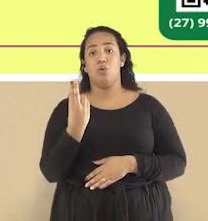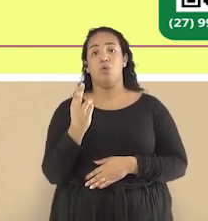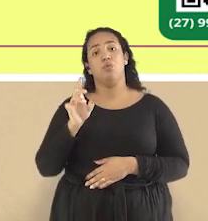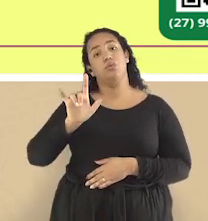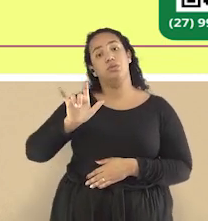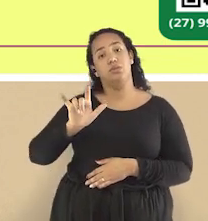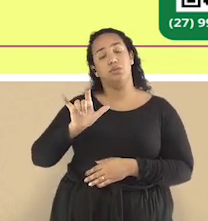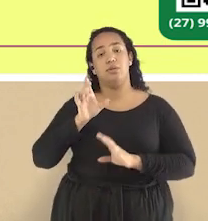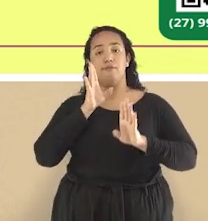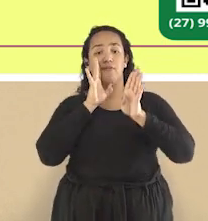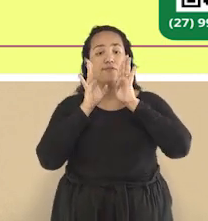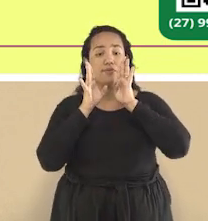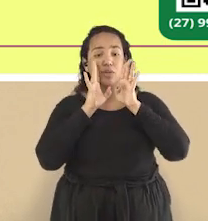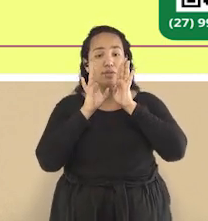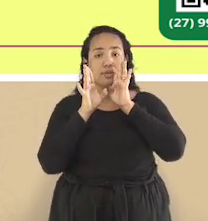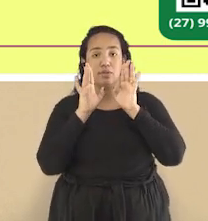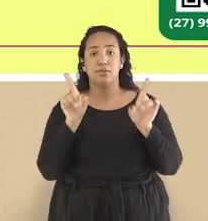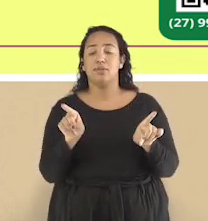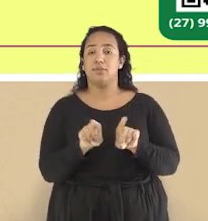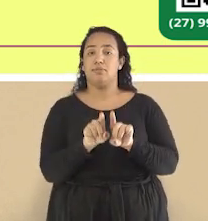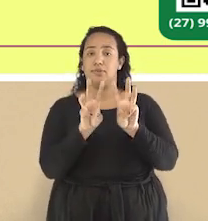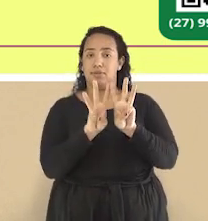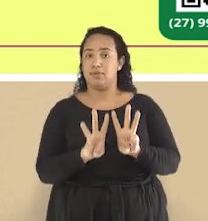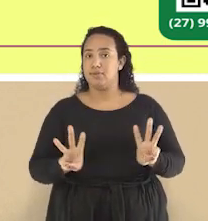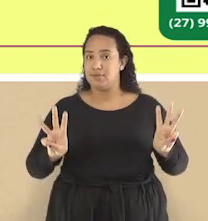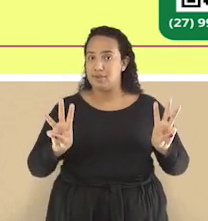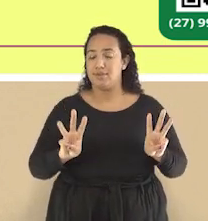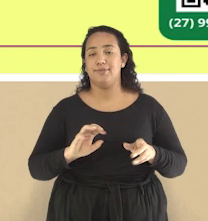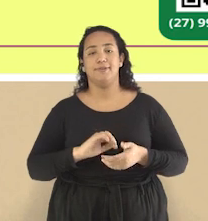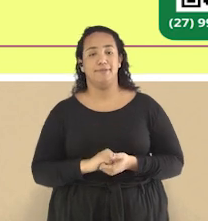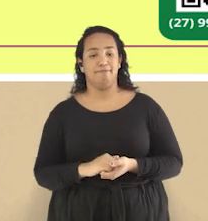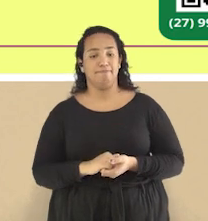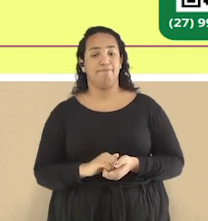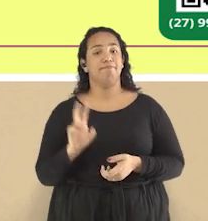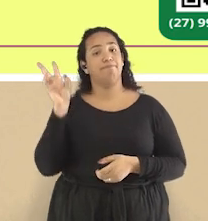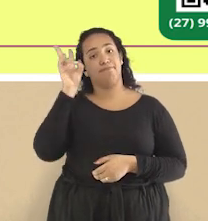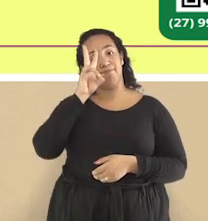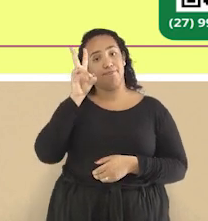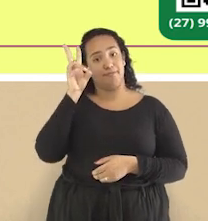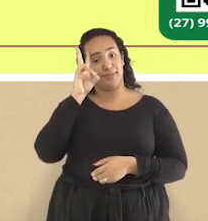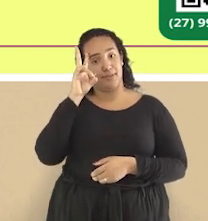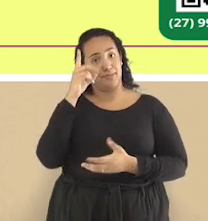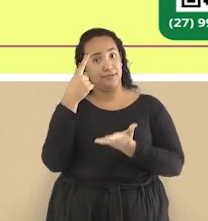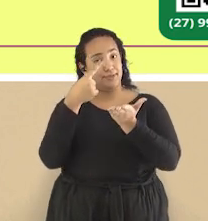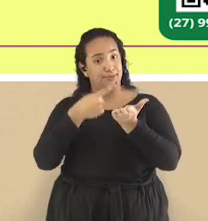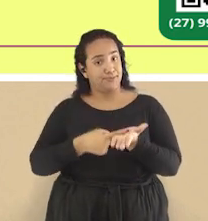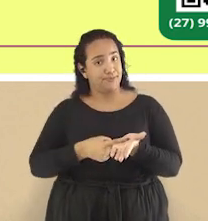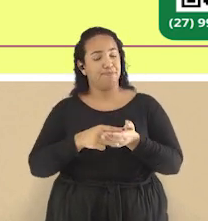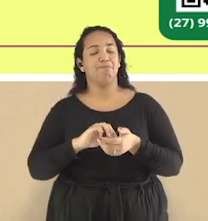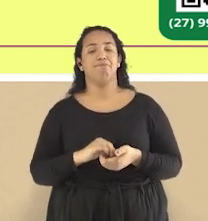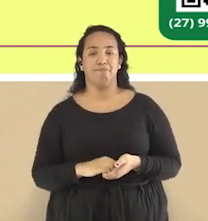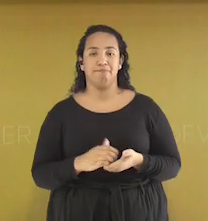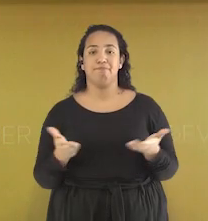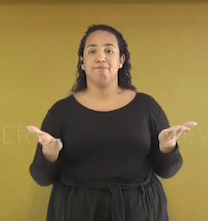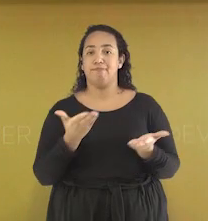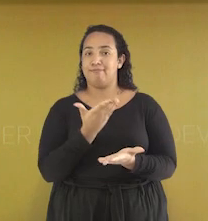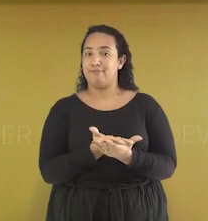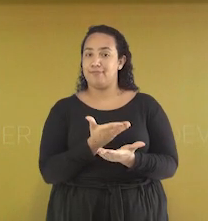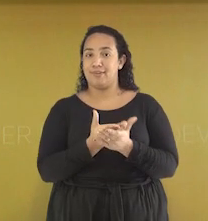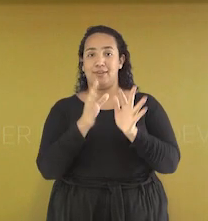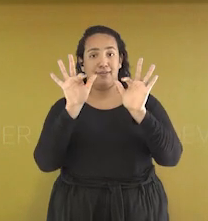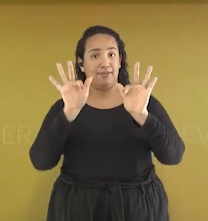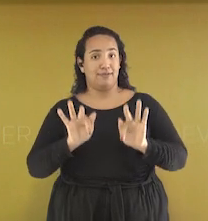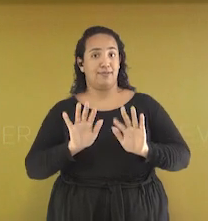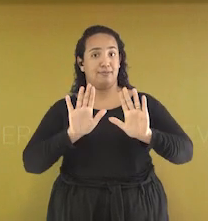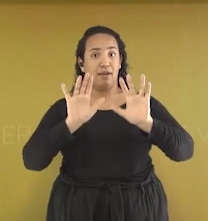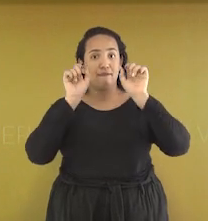996610143, ou no Instagram, ou no Facebook, ou no nosso site. E não esqueça de nos marcar. Nossa aula